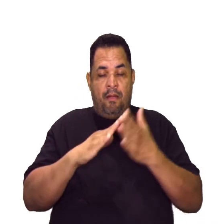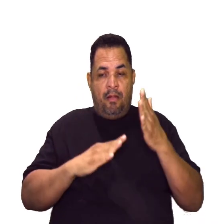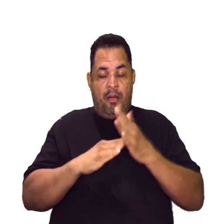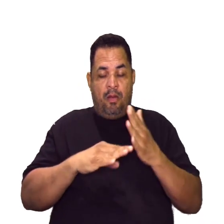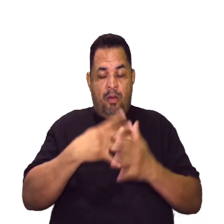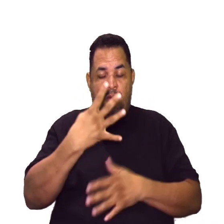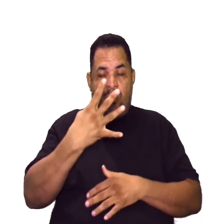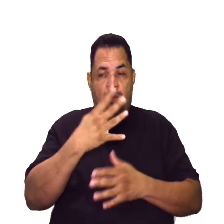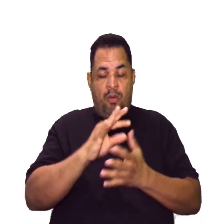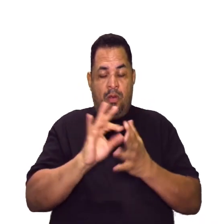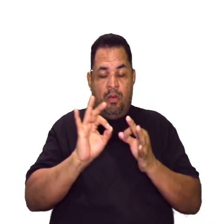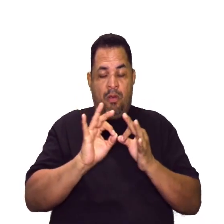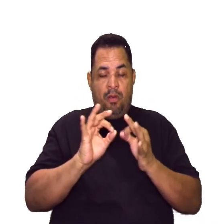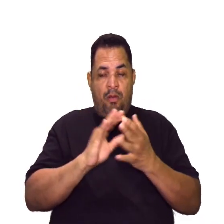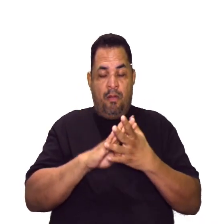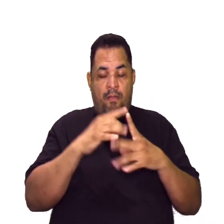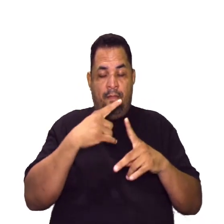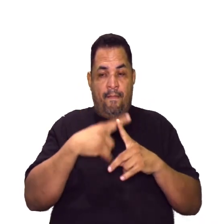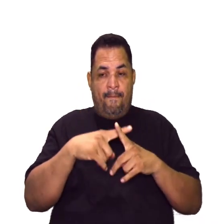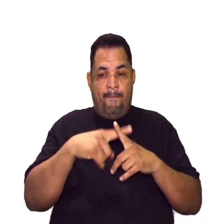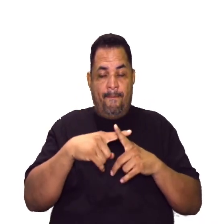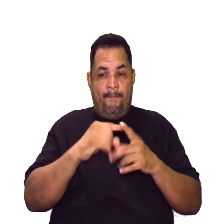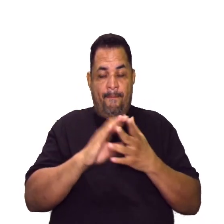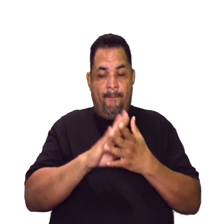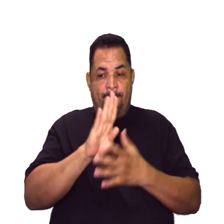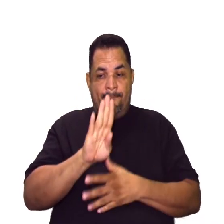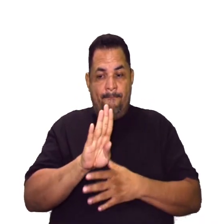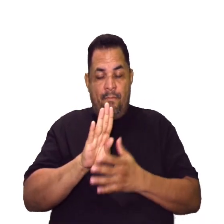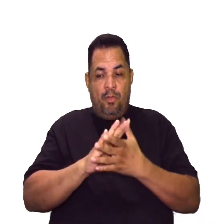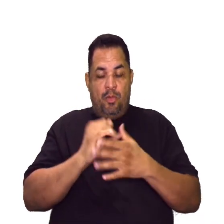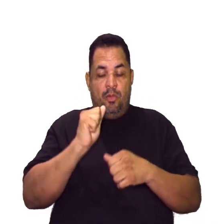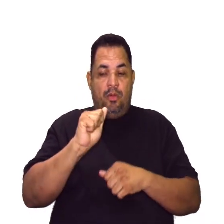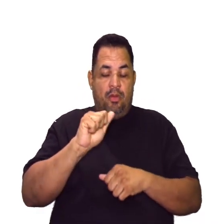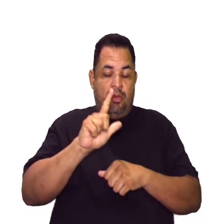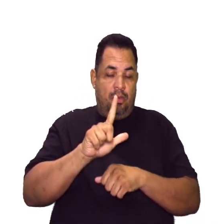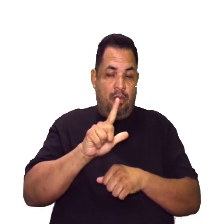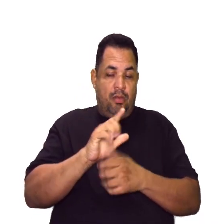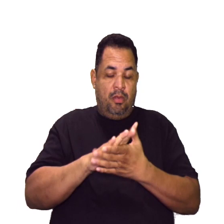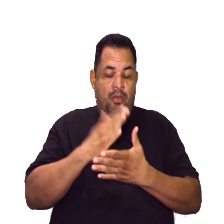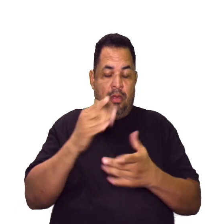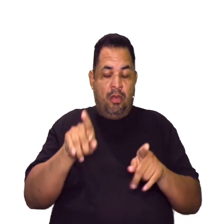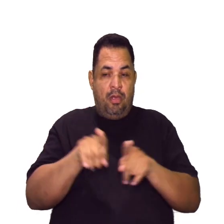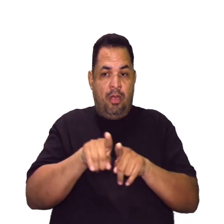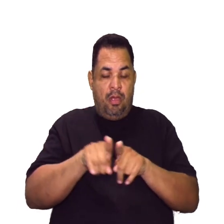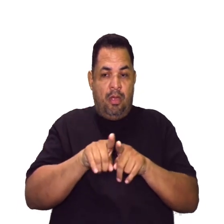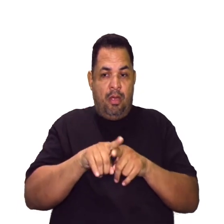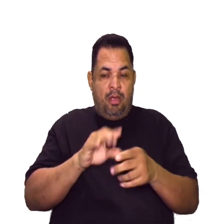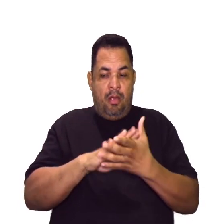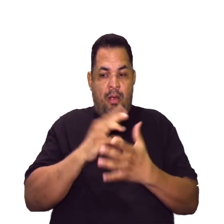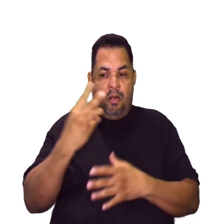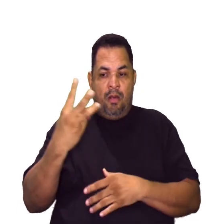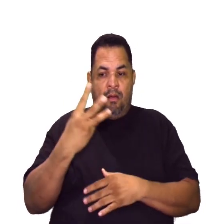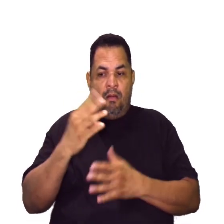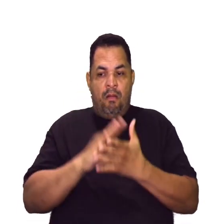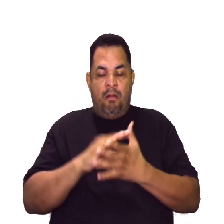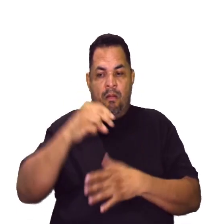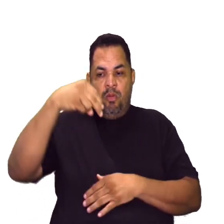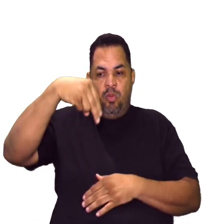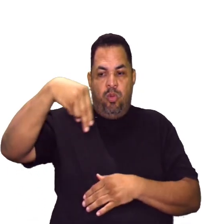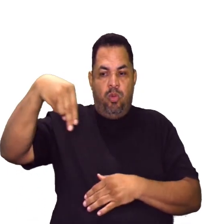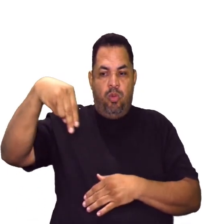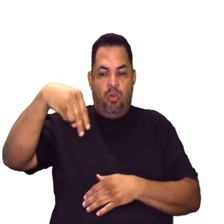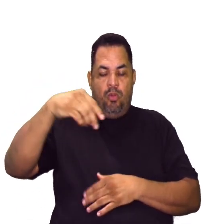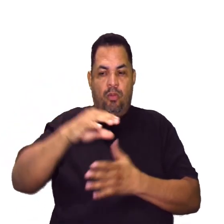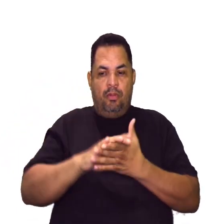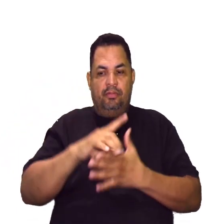camada, então, em função disso. E o boro, o alumínio, geralmente tem 3, ou o nitrogênio,